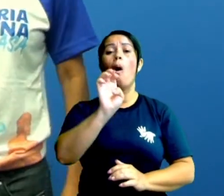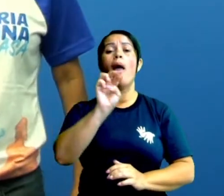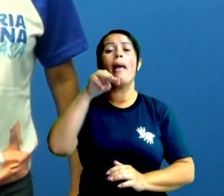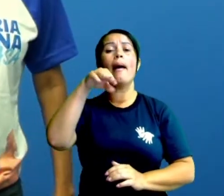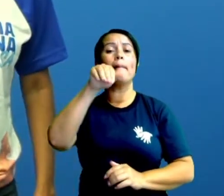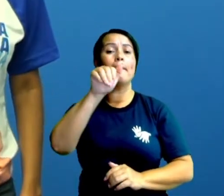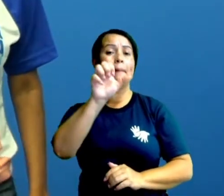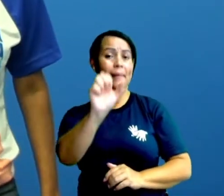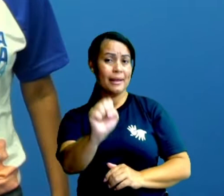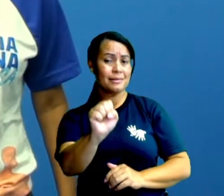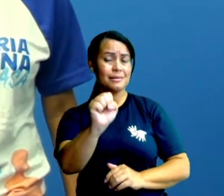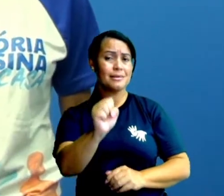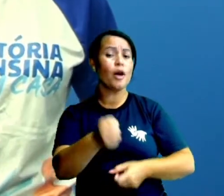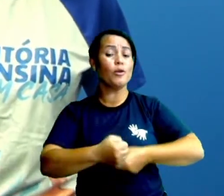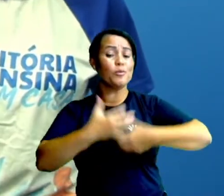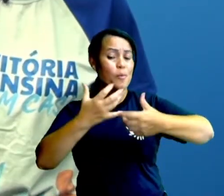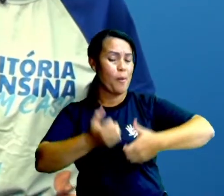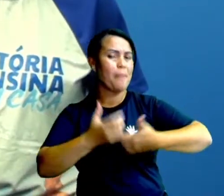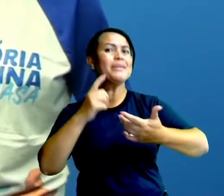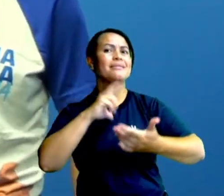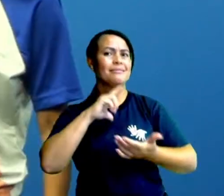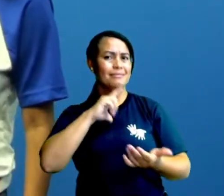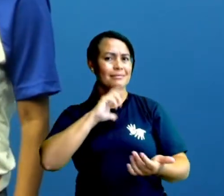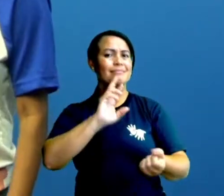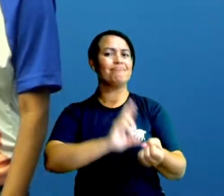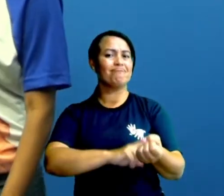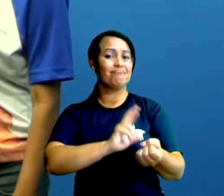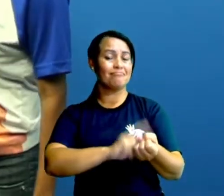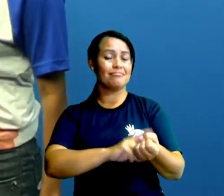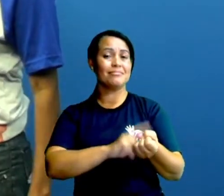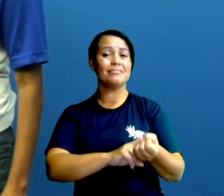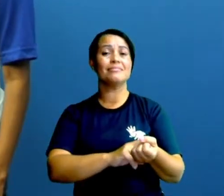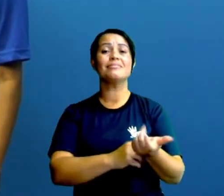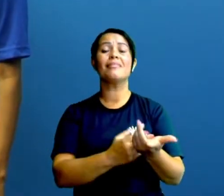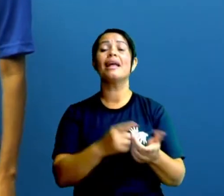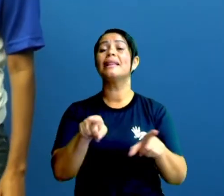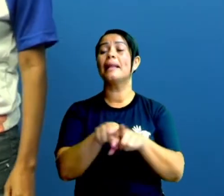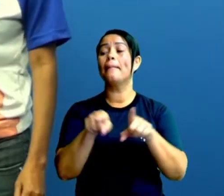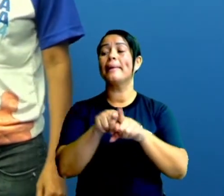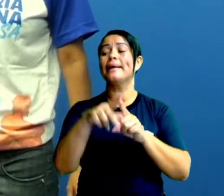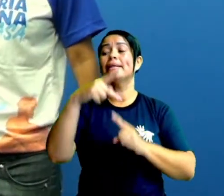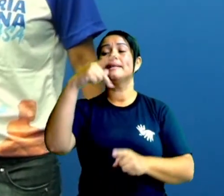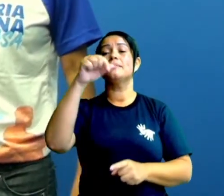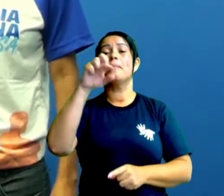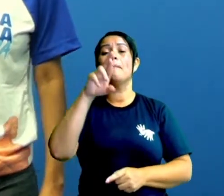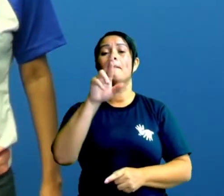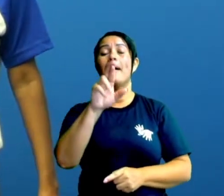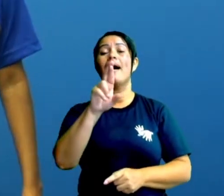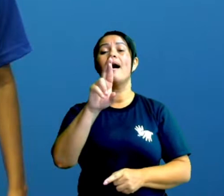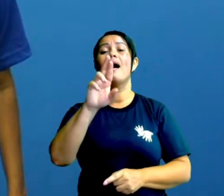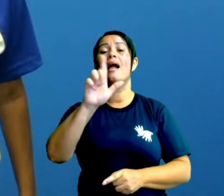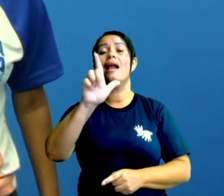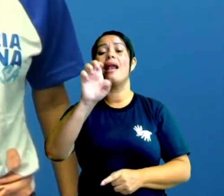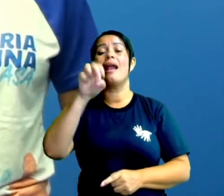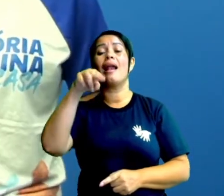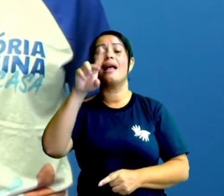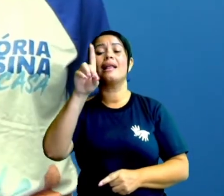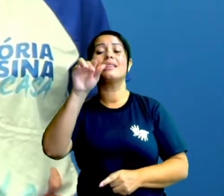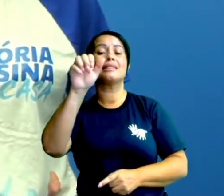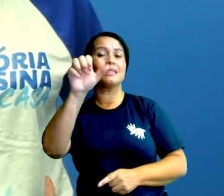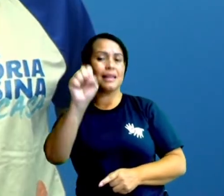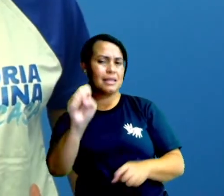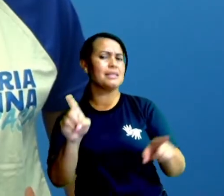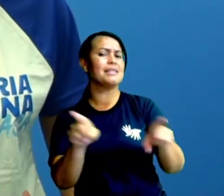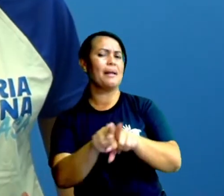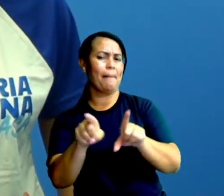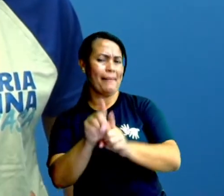eles têm as rimas nas parlendas né as parlendas